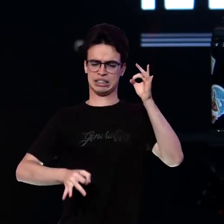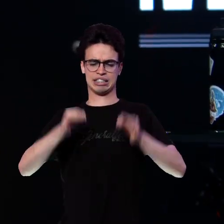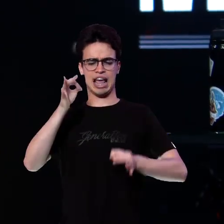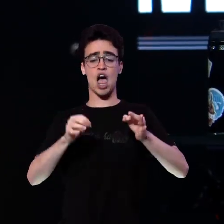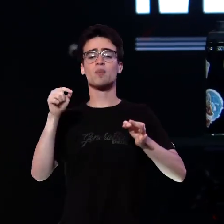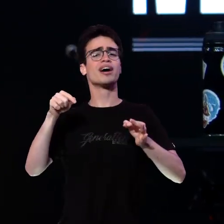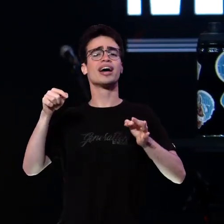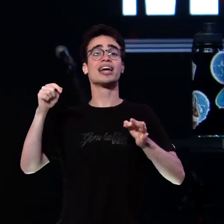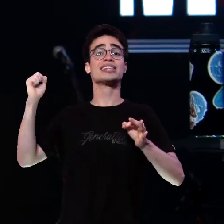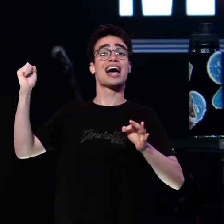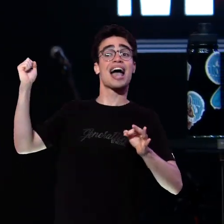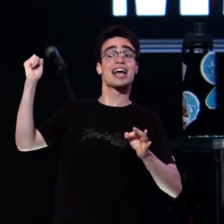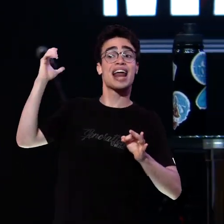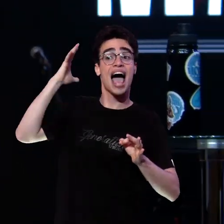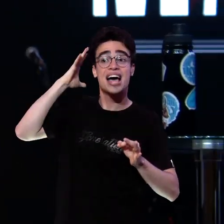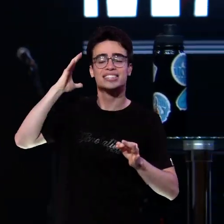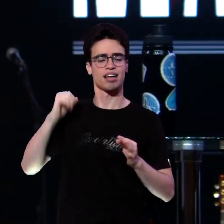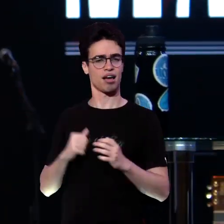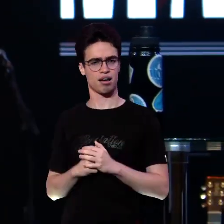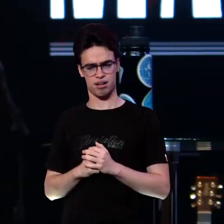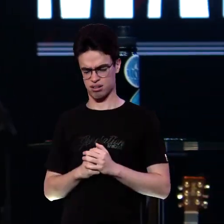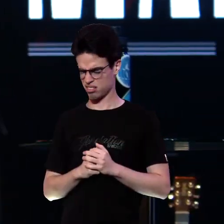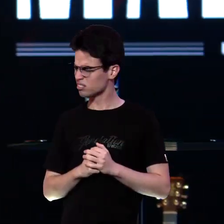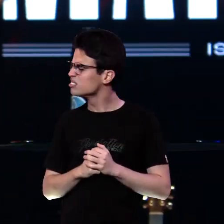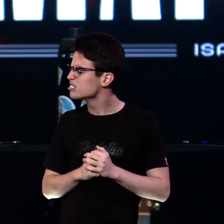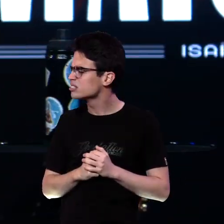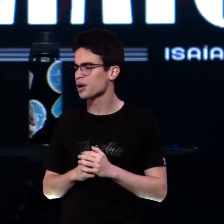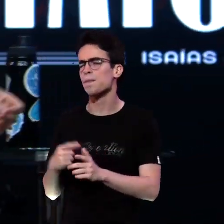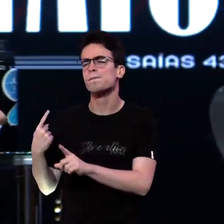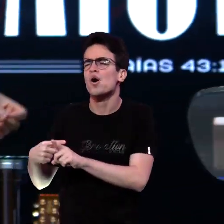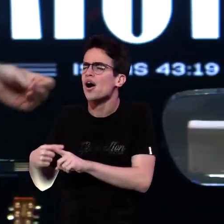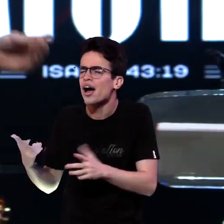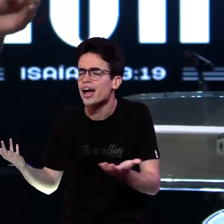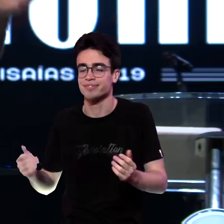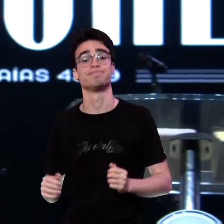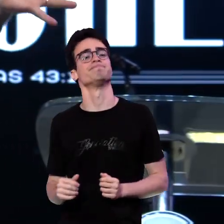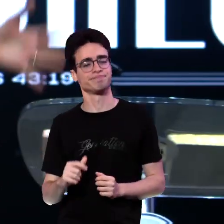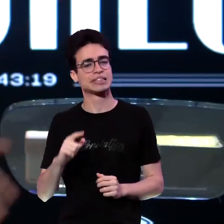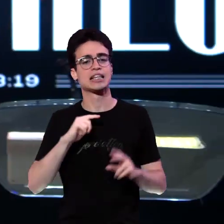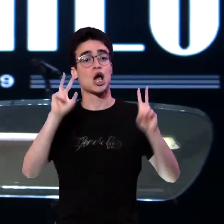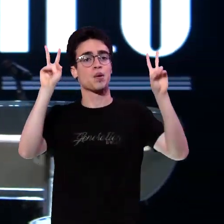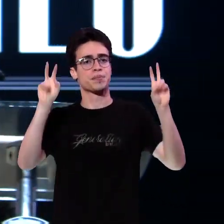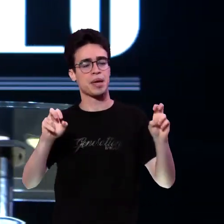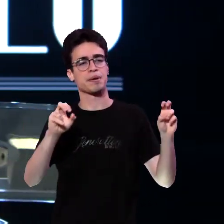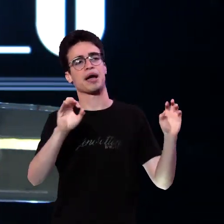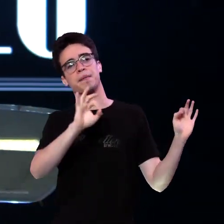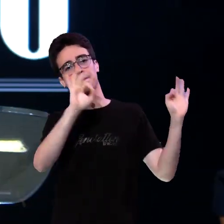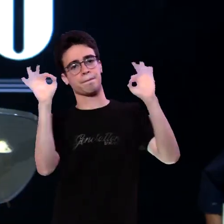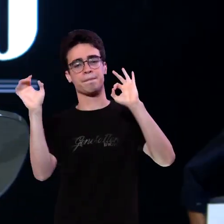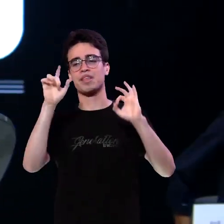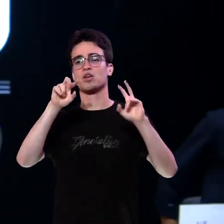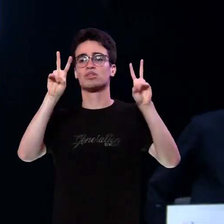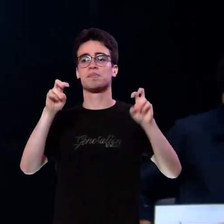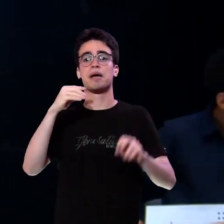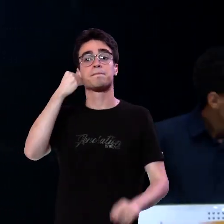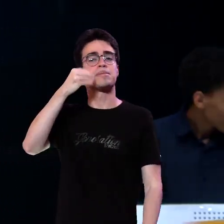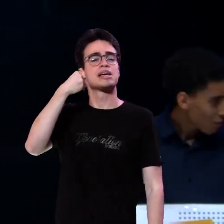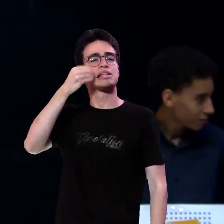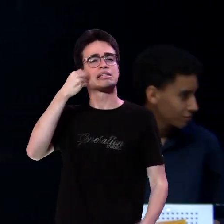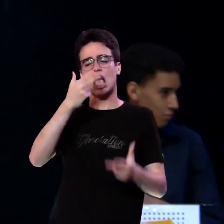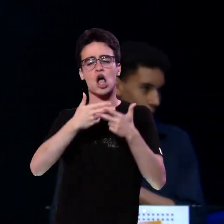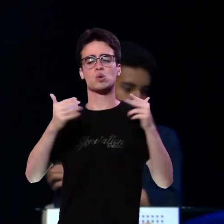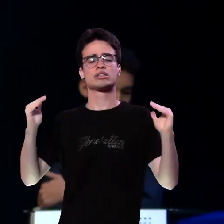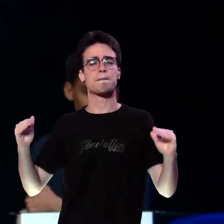Graça. Por quê? A gente está nessa campanha sobre viver coisas maiores.